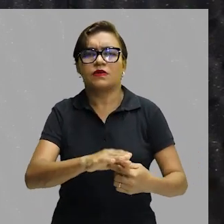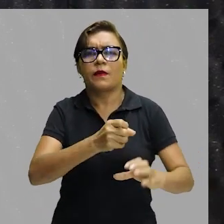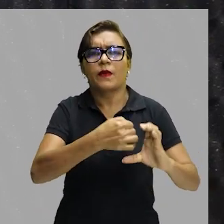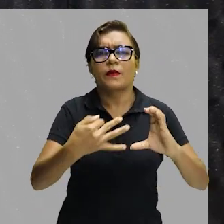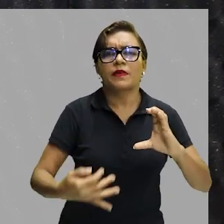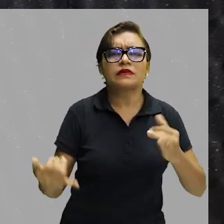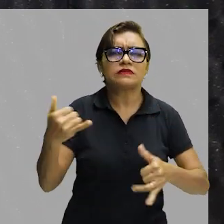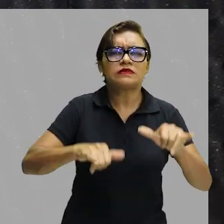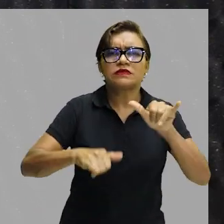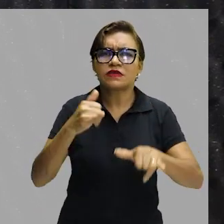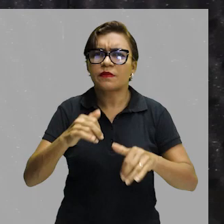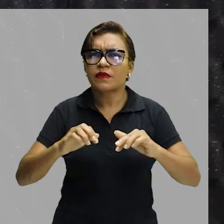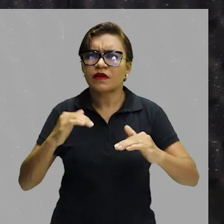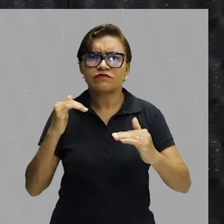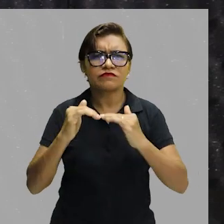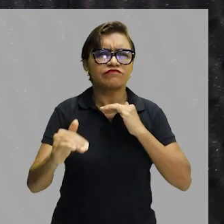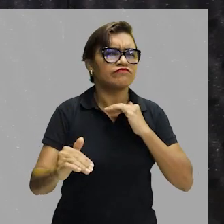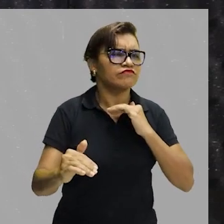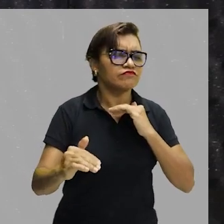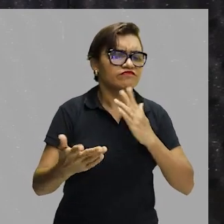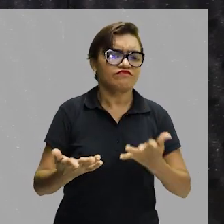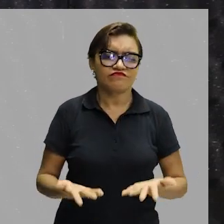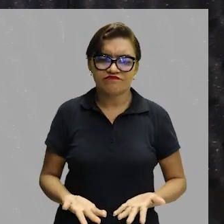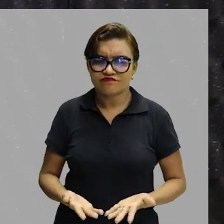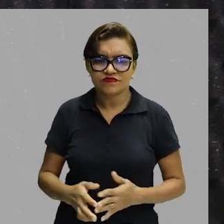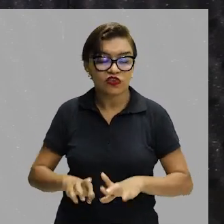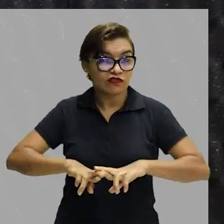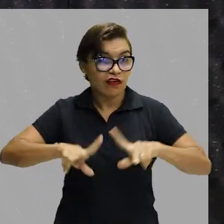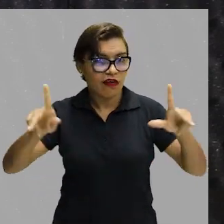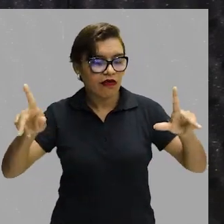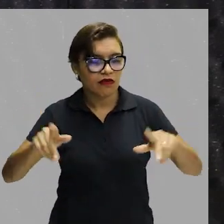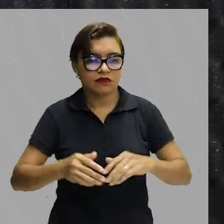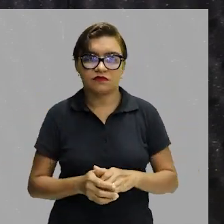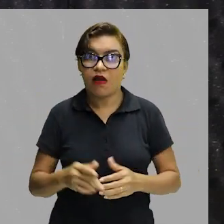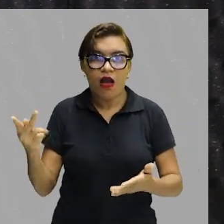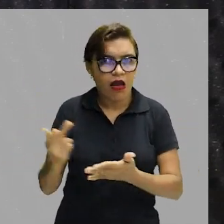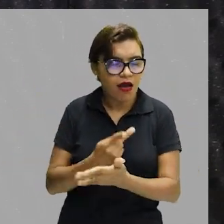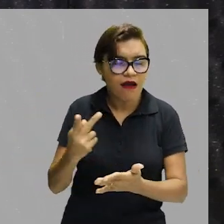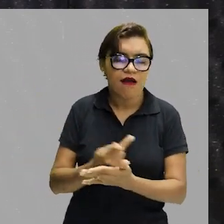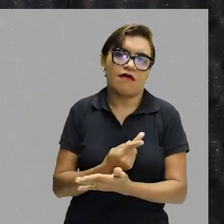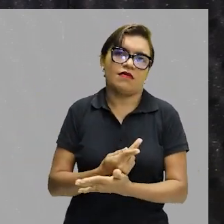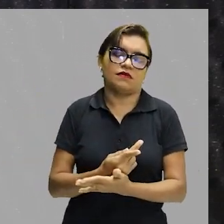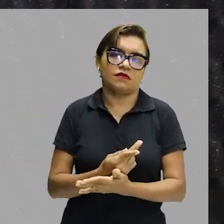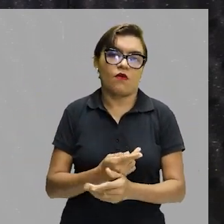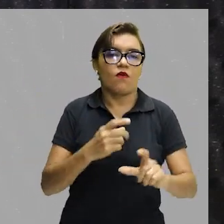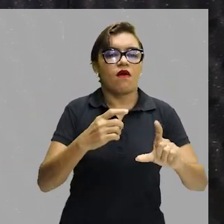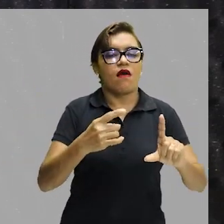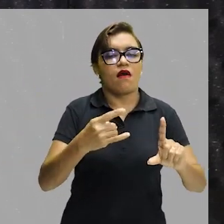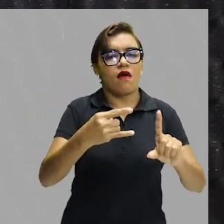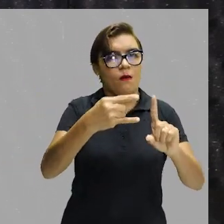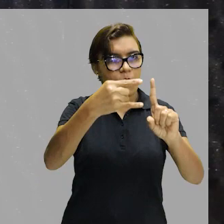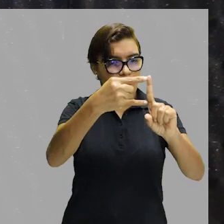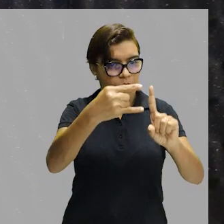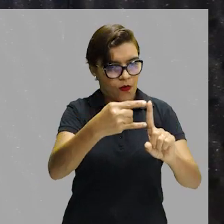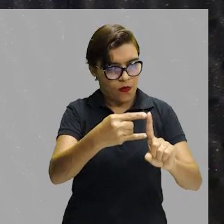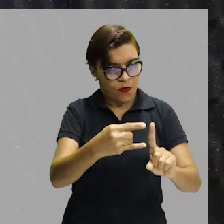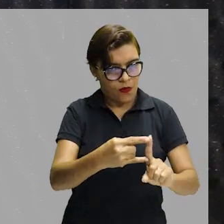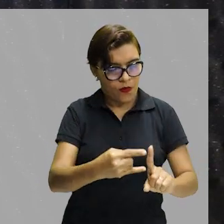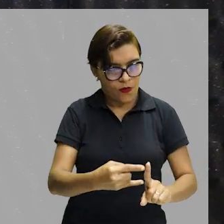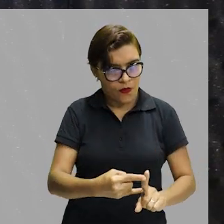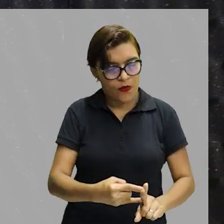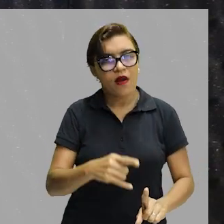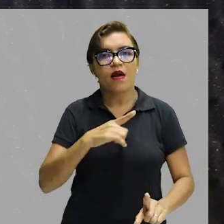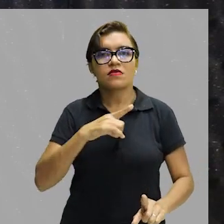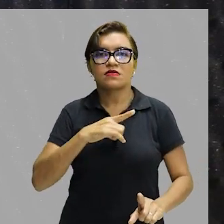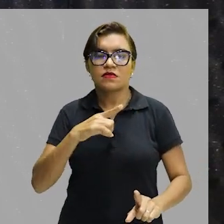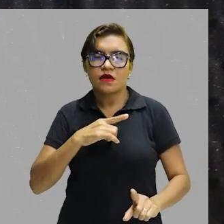bem distintas. Errado. Em uma família, ou seja, na mesma coluna vertical, nós temos